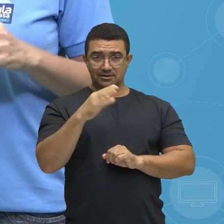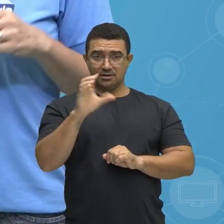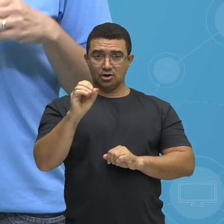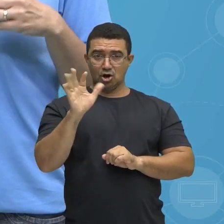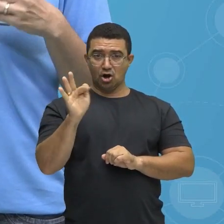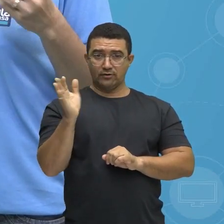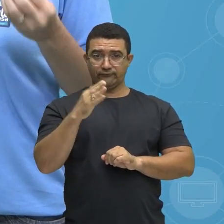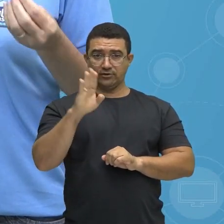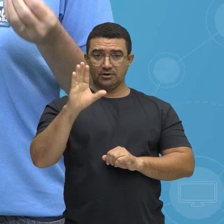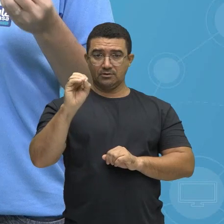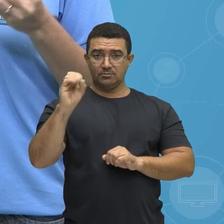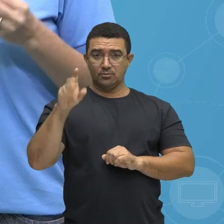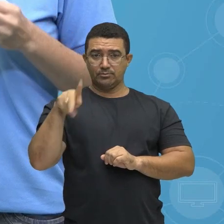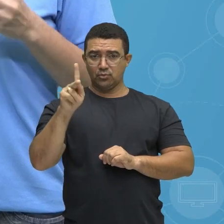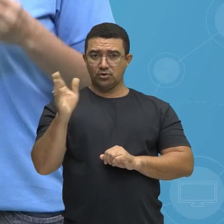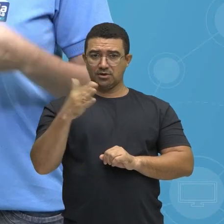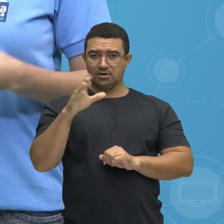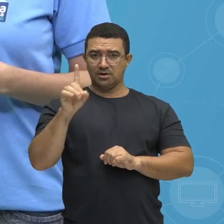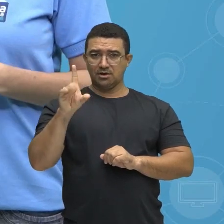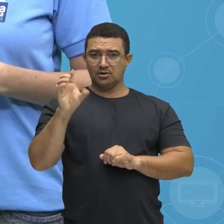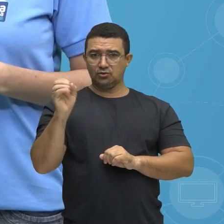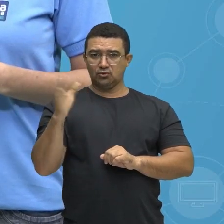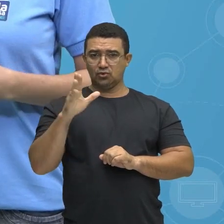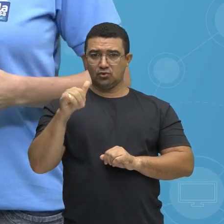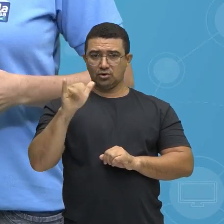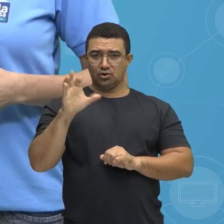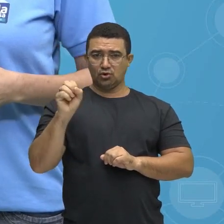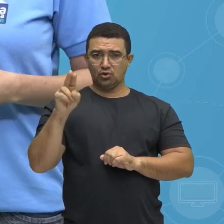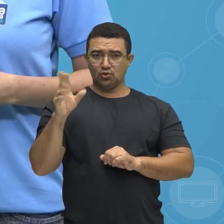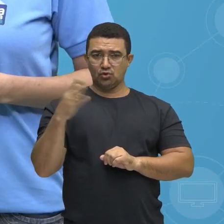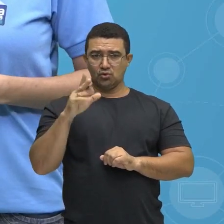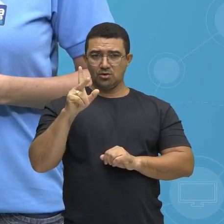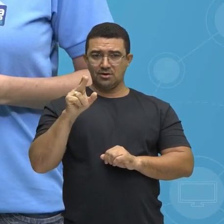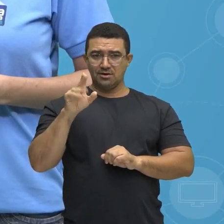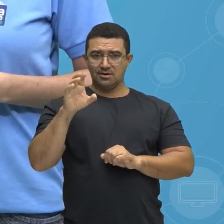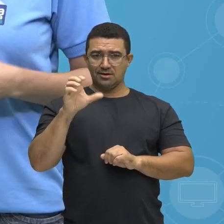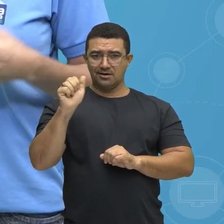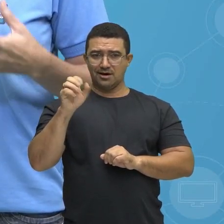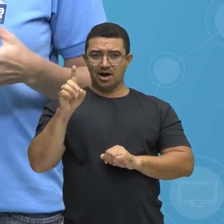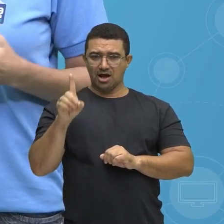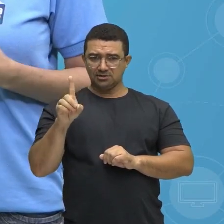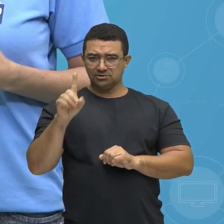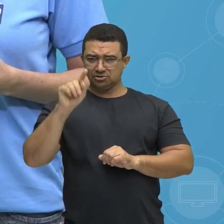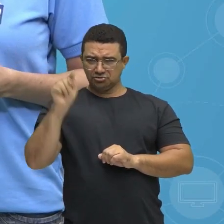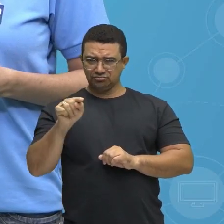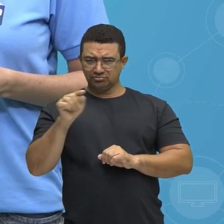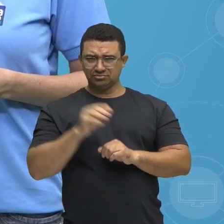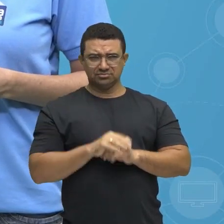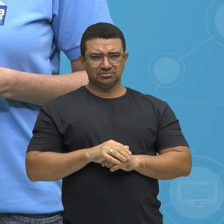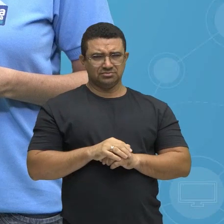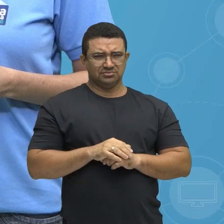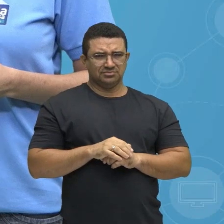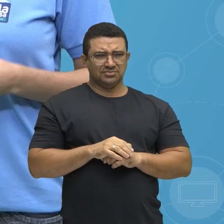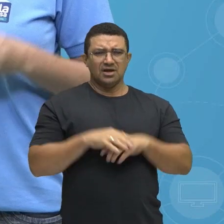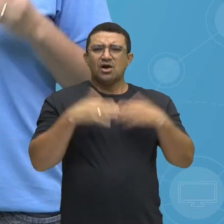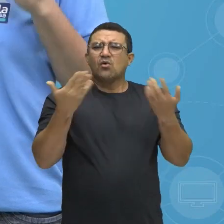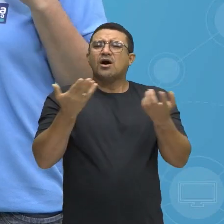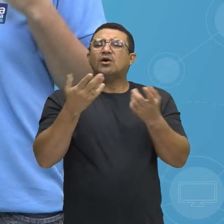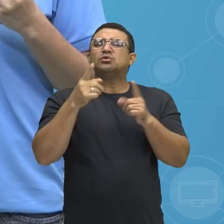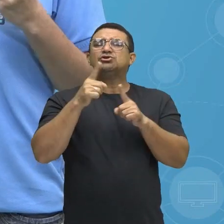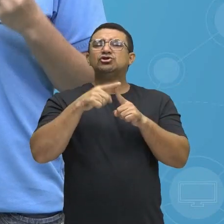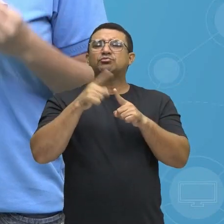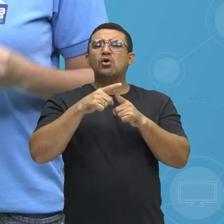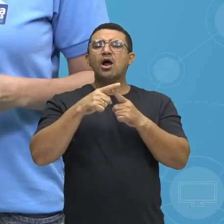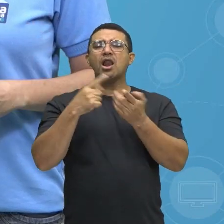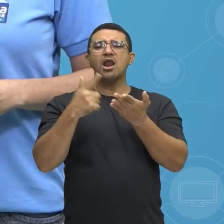kind? Que tipo de livro você lê? Você vai responder yes, I do ou no, I don't? Você